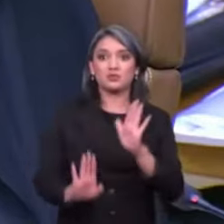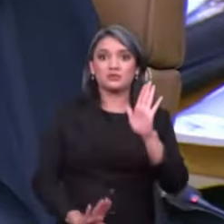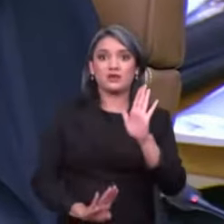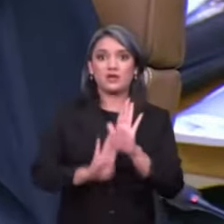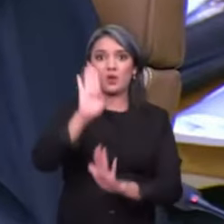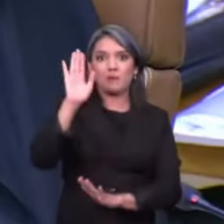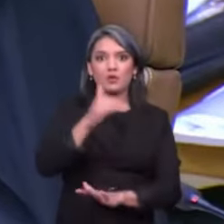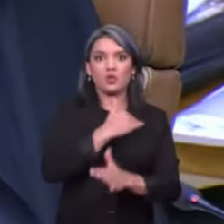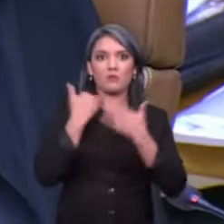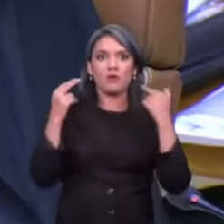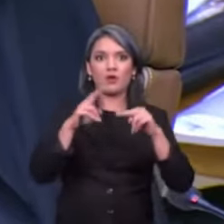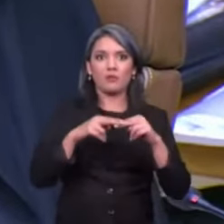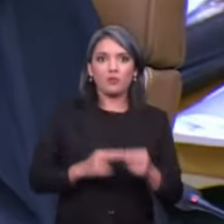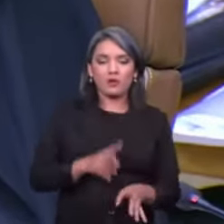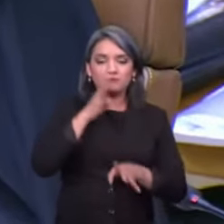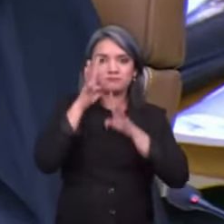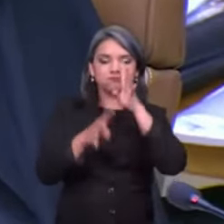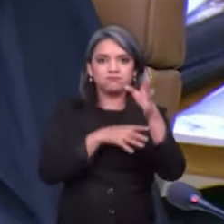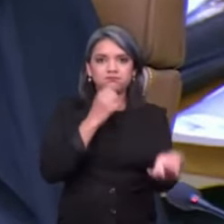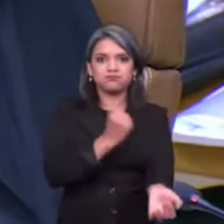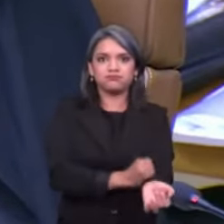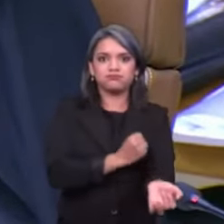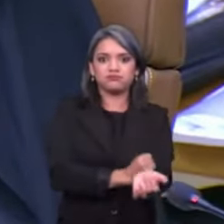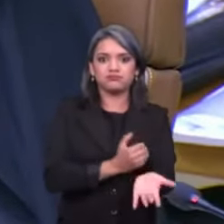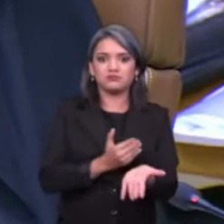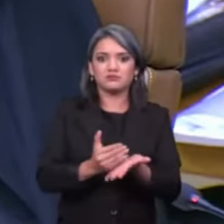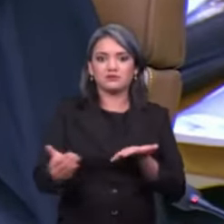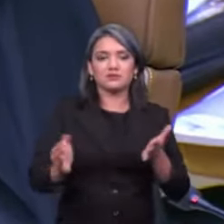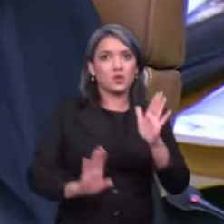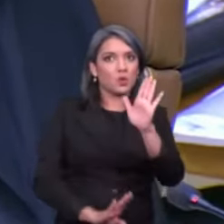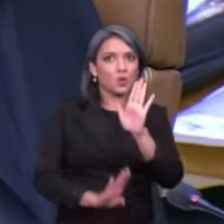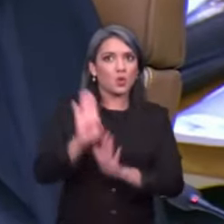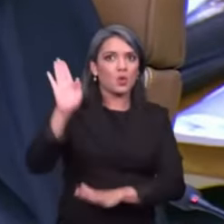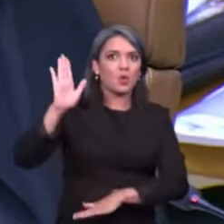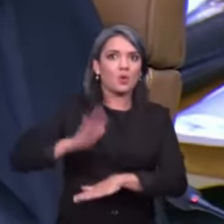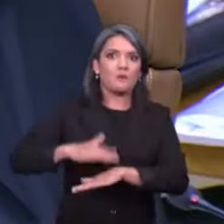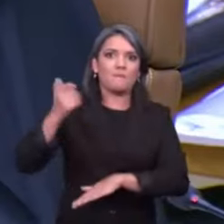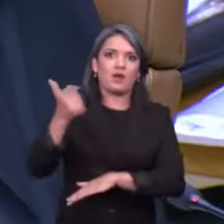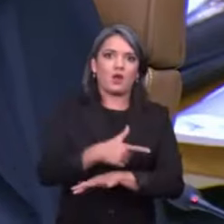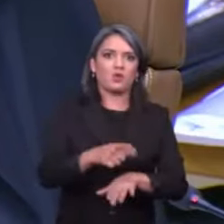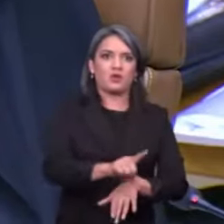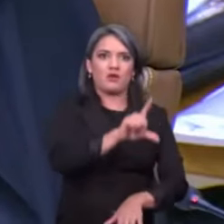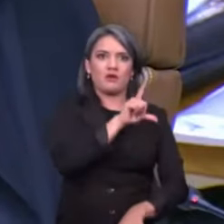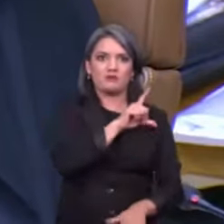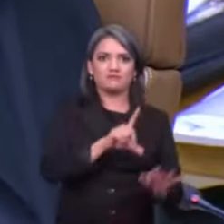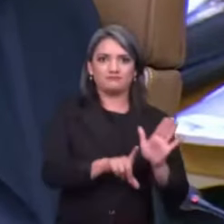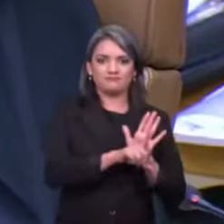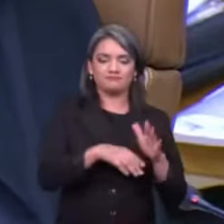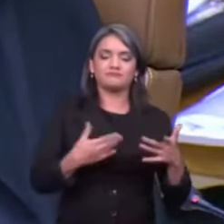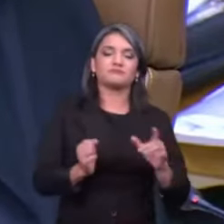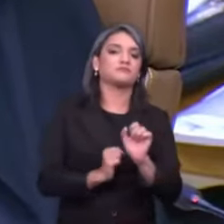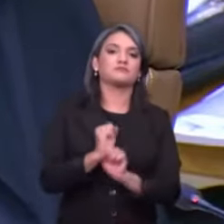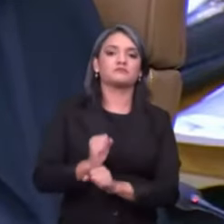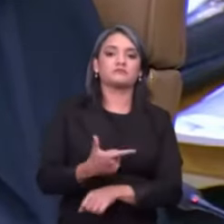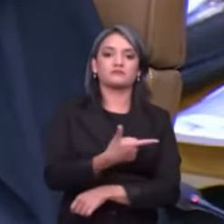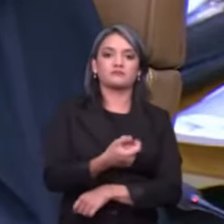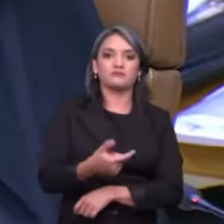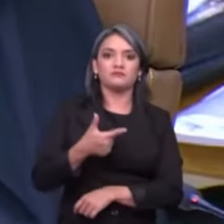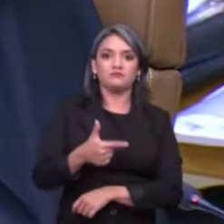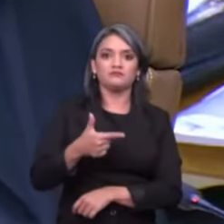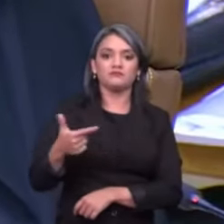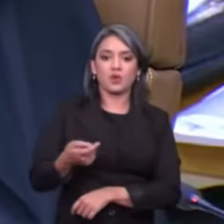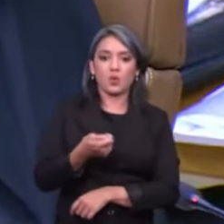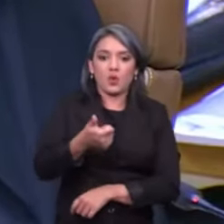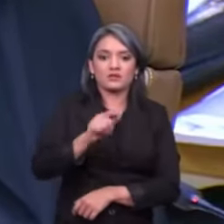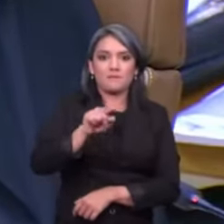início da pandemia, o aumento mais acentuado no país de acordo com dados federais recentes. Em 2022, quase 1.000 pessoas morreram